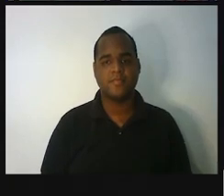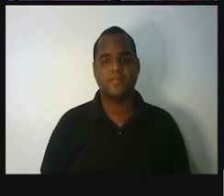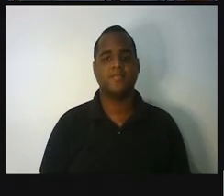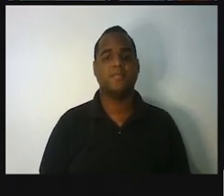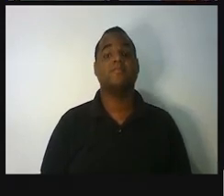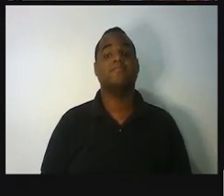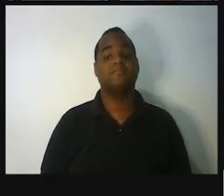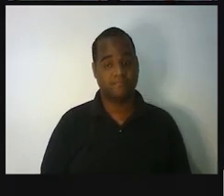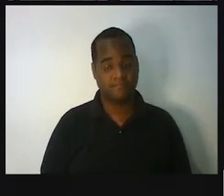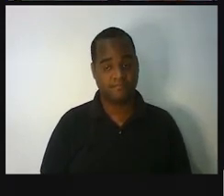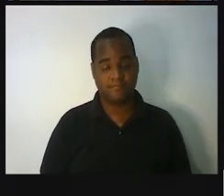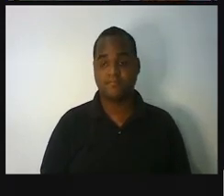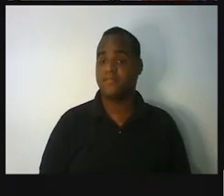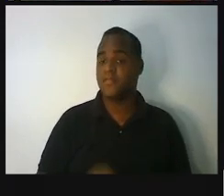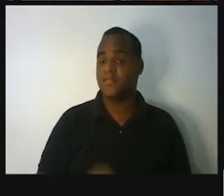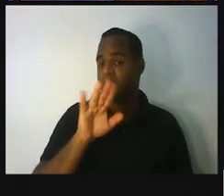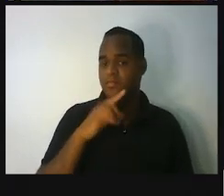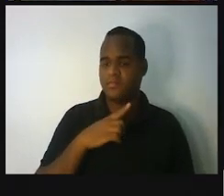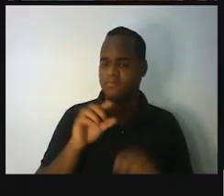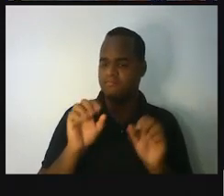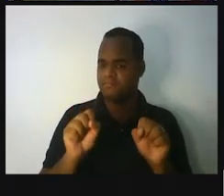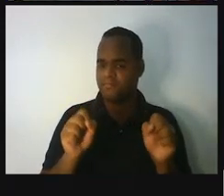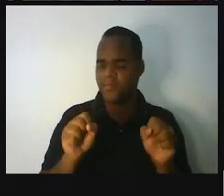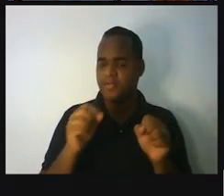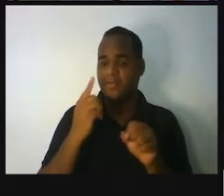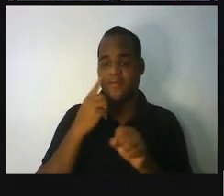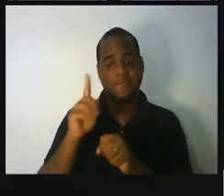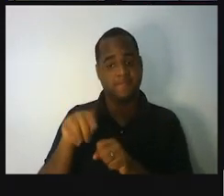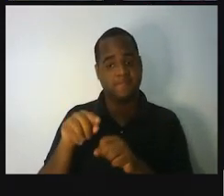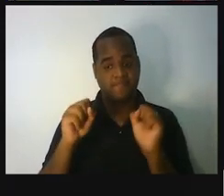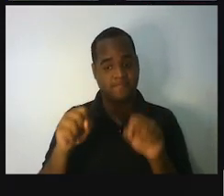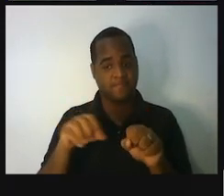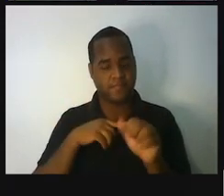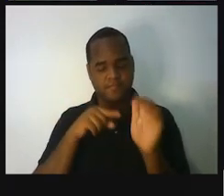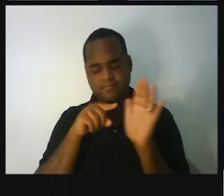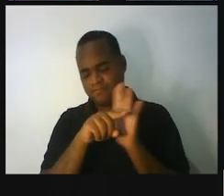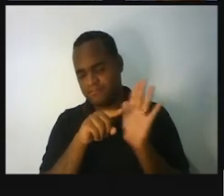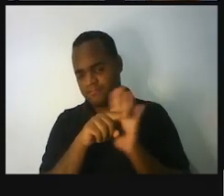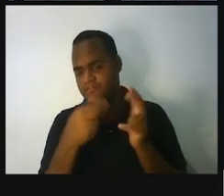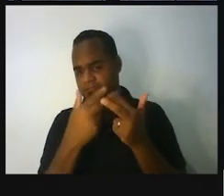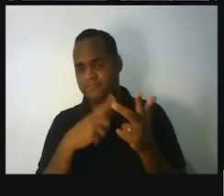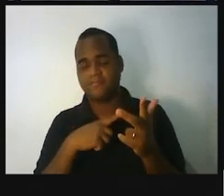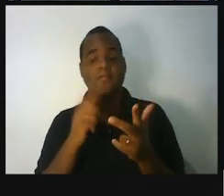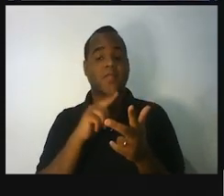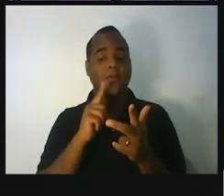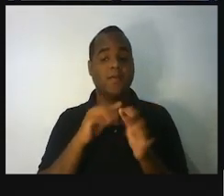Bom, mas eu acho que a essa altura, com as perguntas que eu te fiz até aqui,